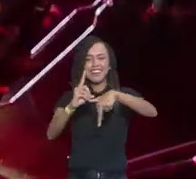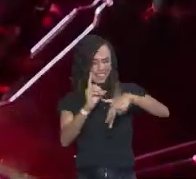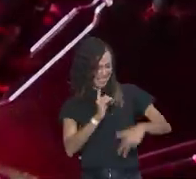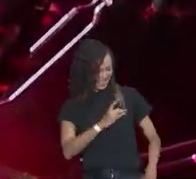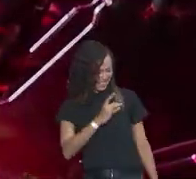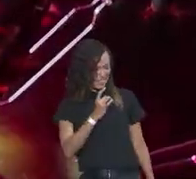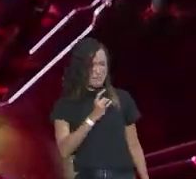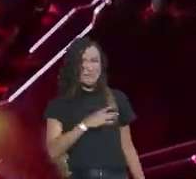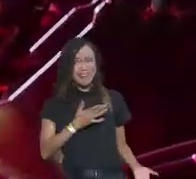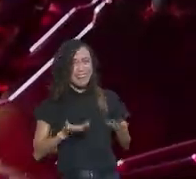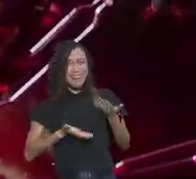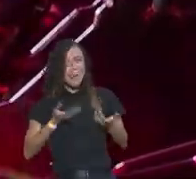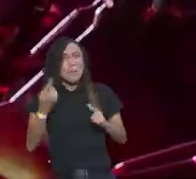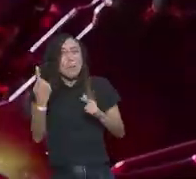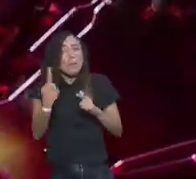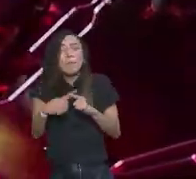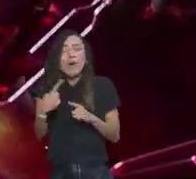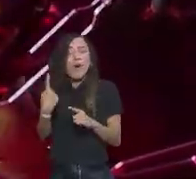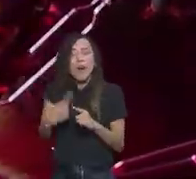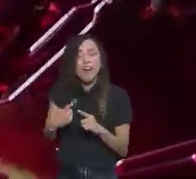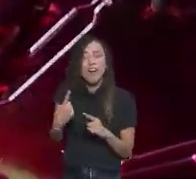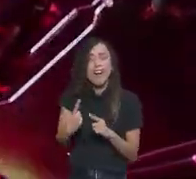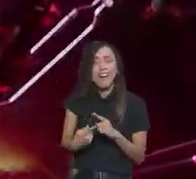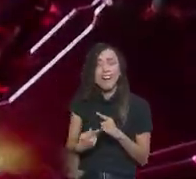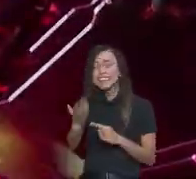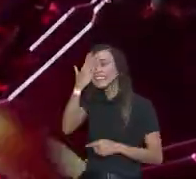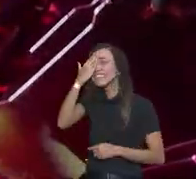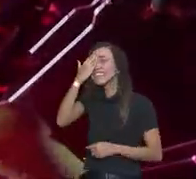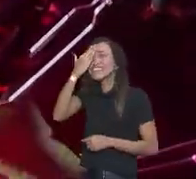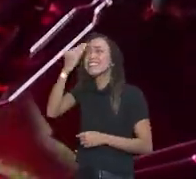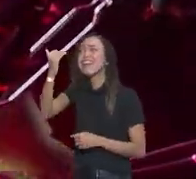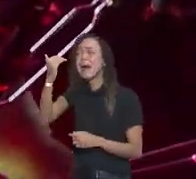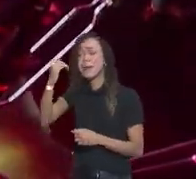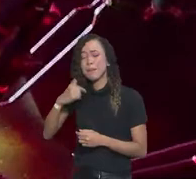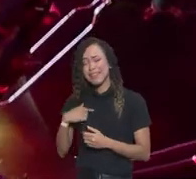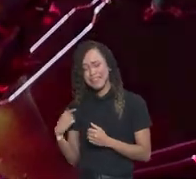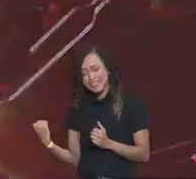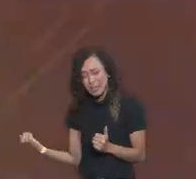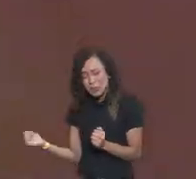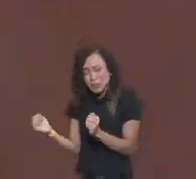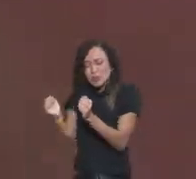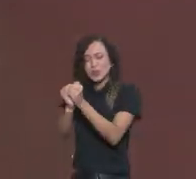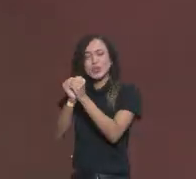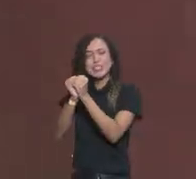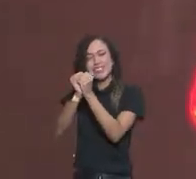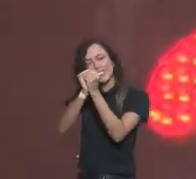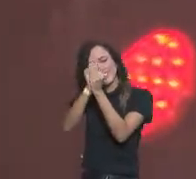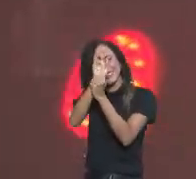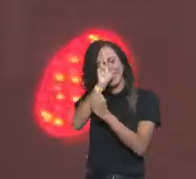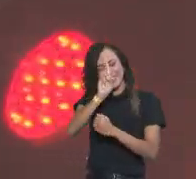ele é porque se eu estou